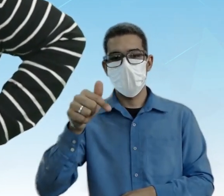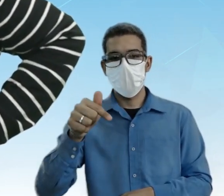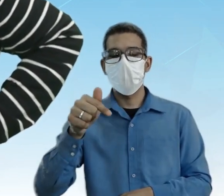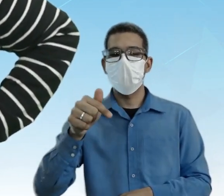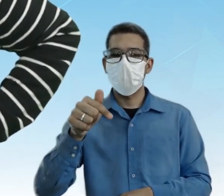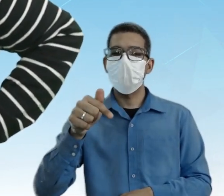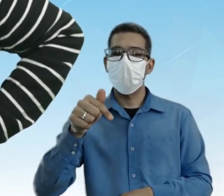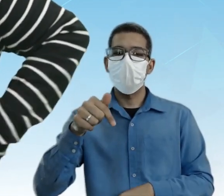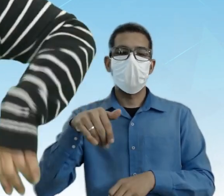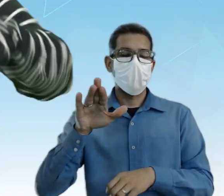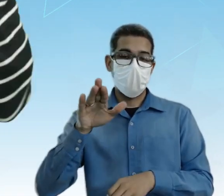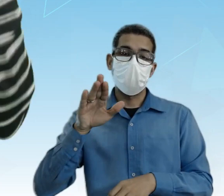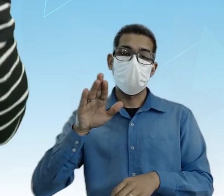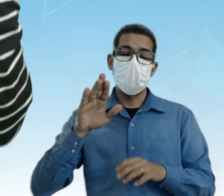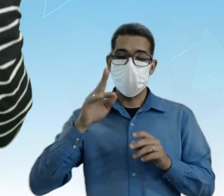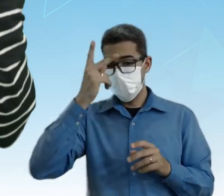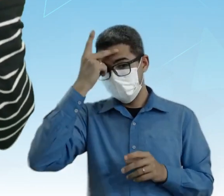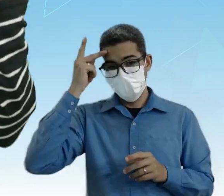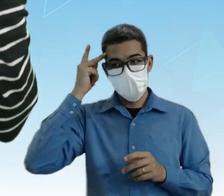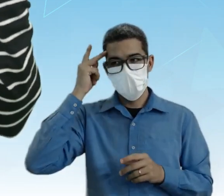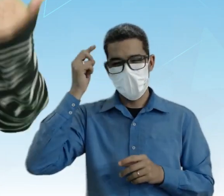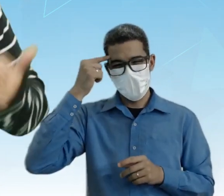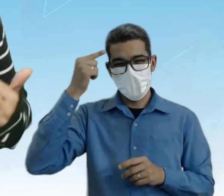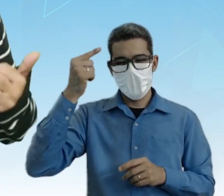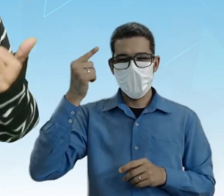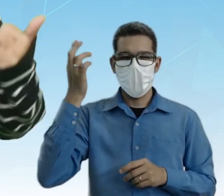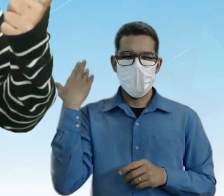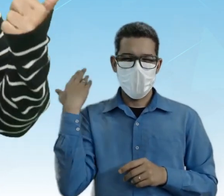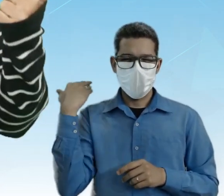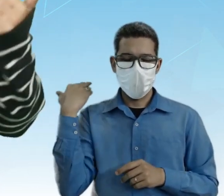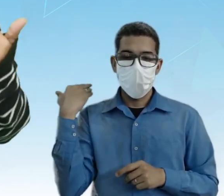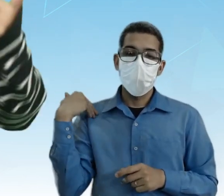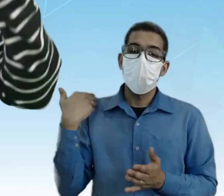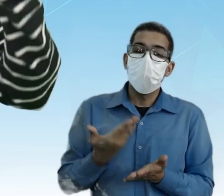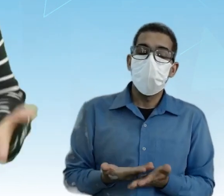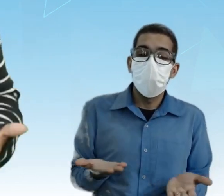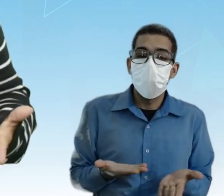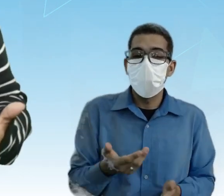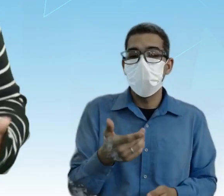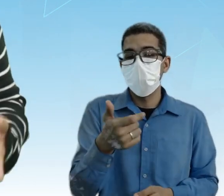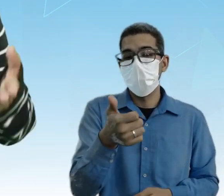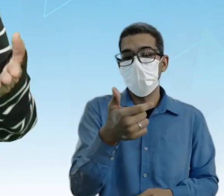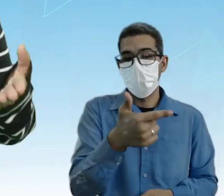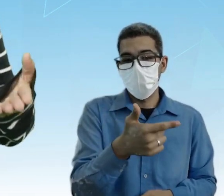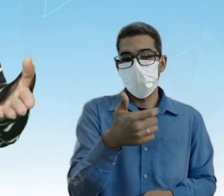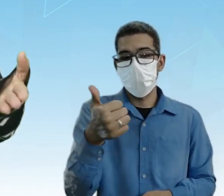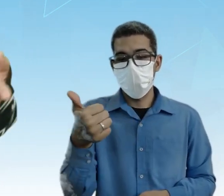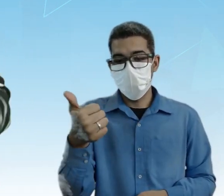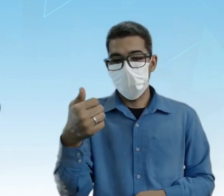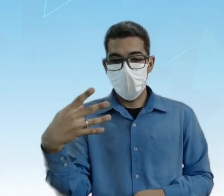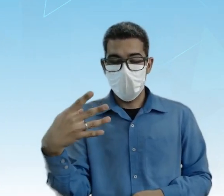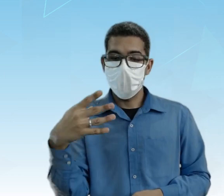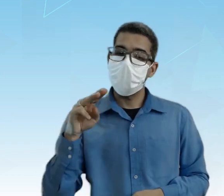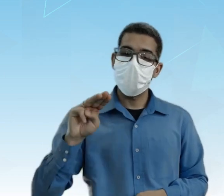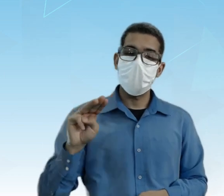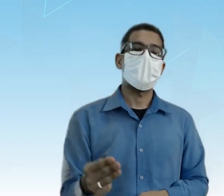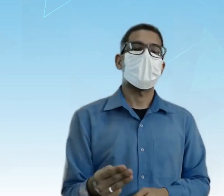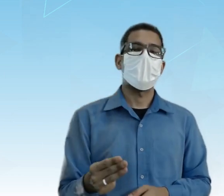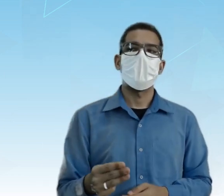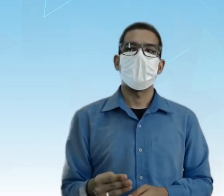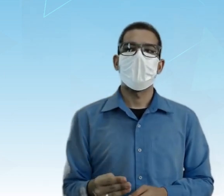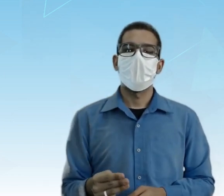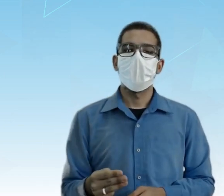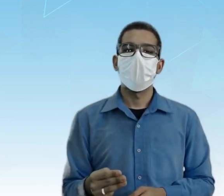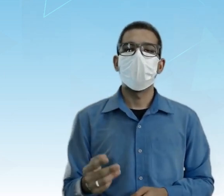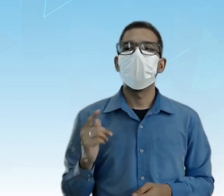190.757.79 habitantes. Lembra no início da aula, a gente está em torno de 214 milhões? Pronto. Esse pessoalzinho